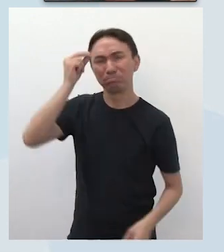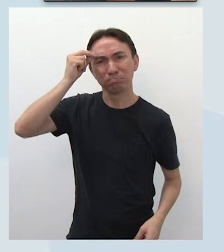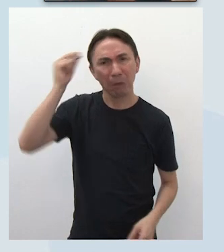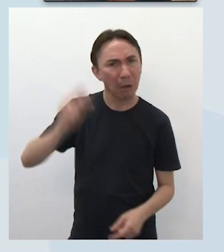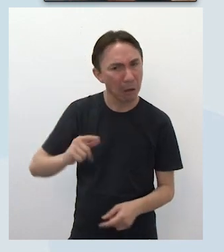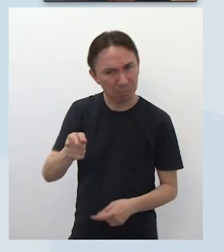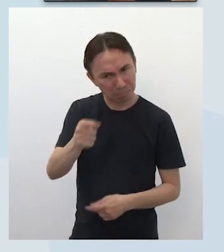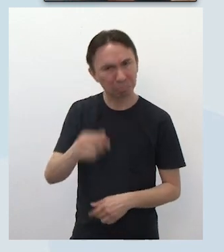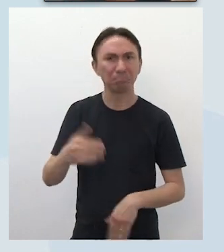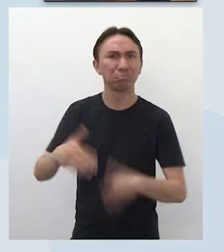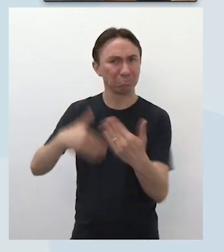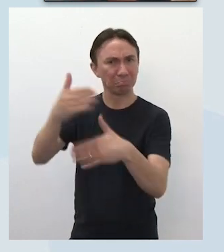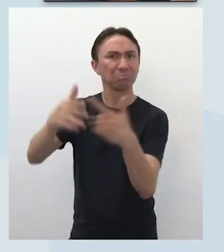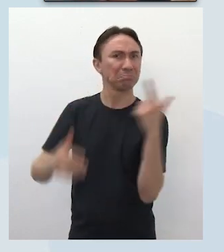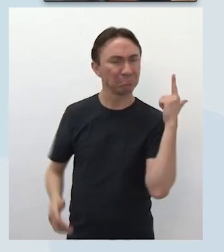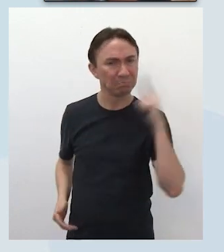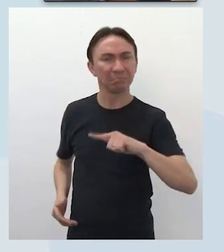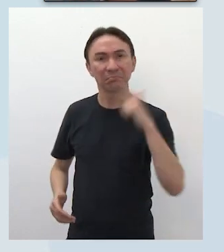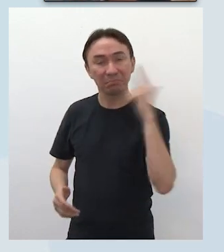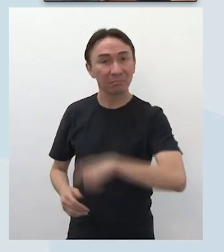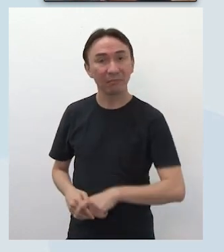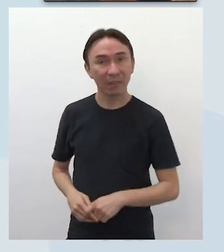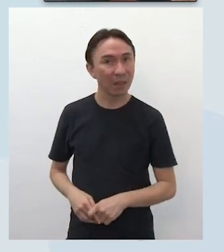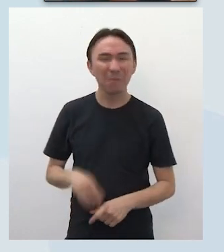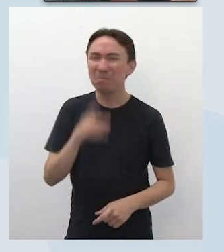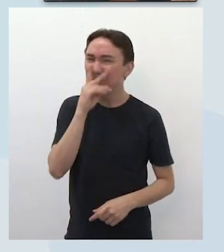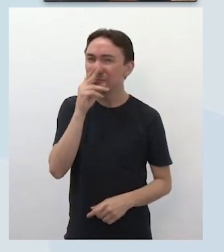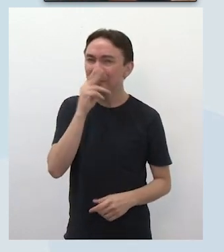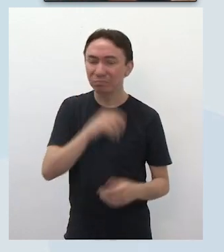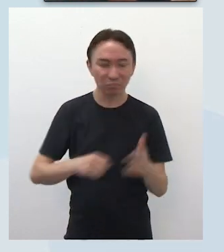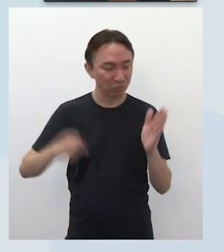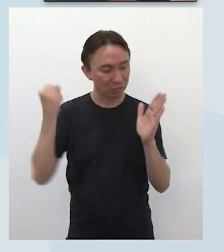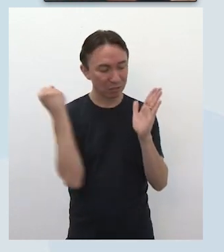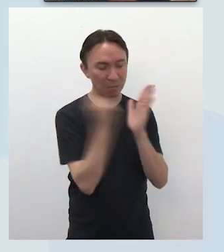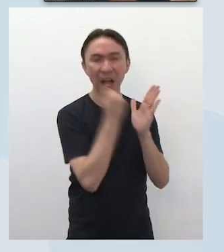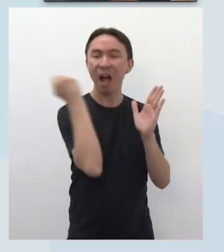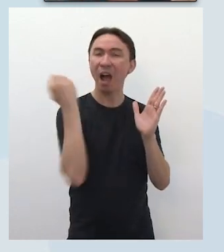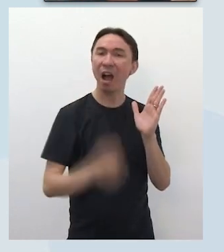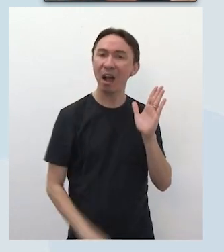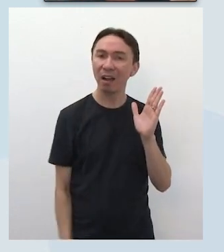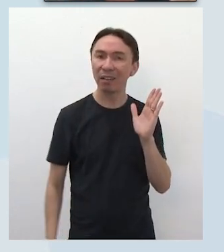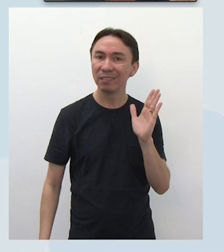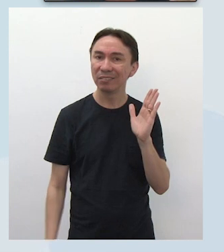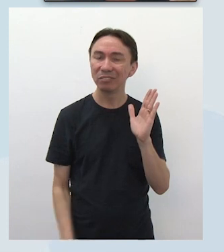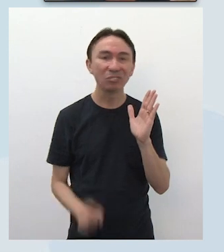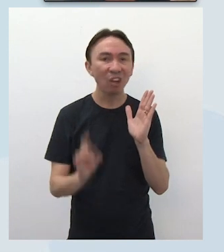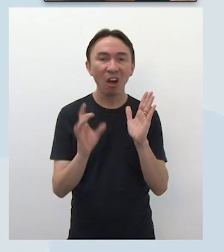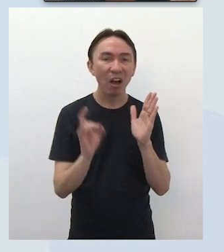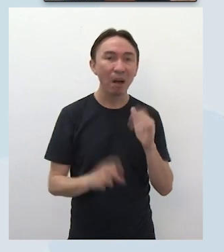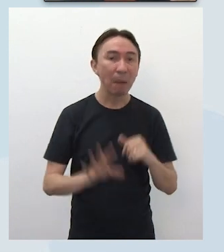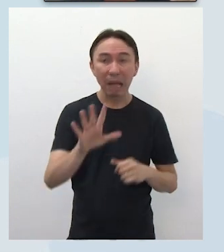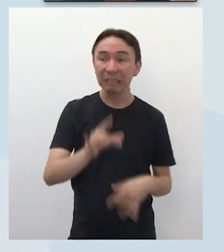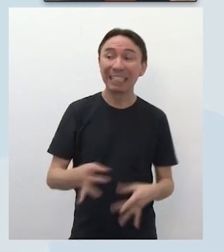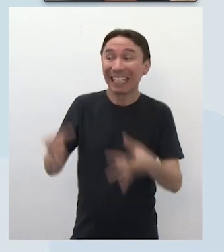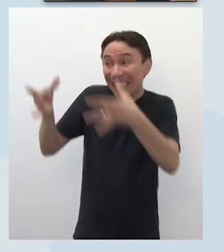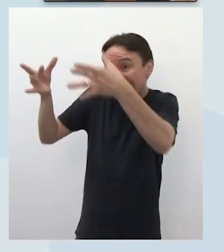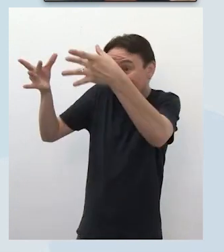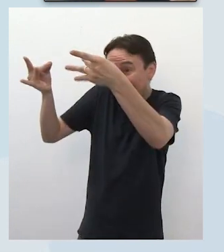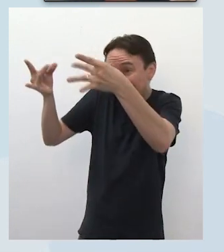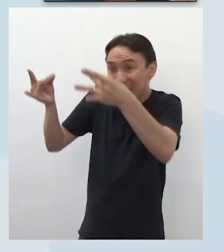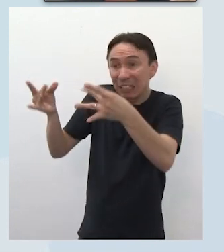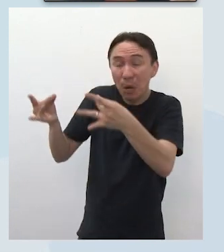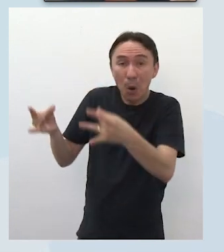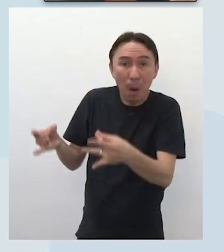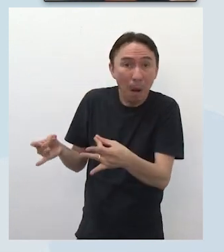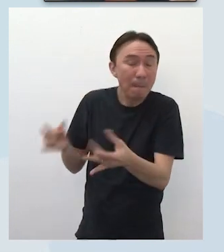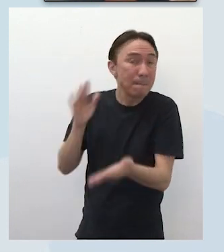seja, muitos rótulos e poucas descrições daquilo que nós de fato fazíamos e